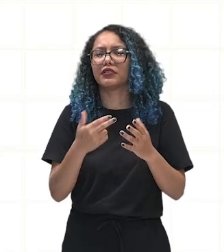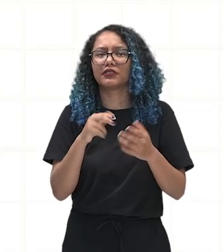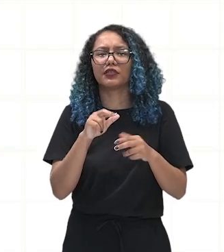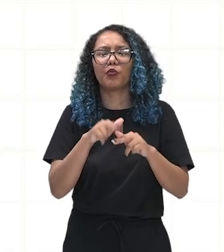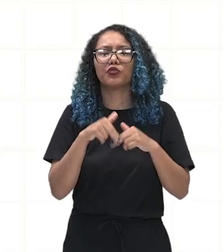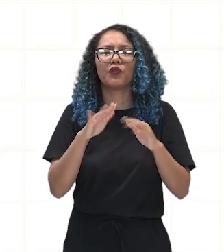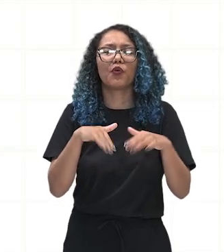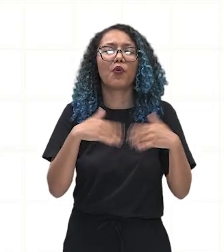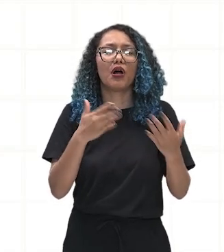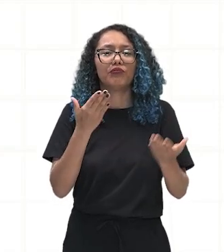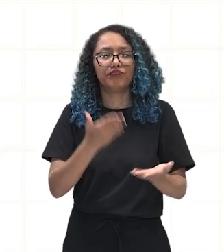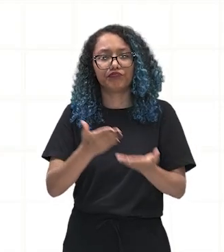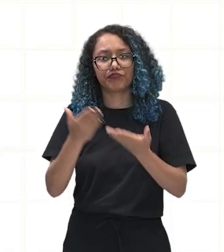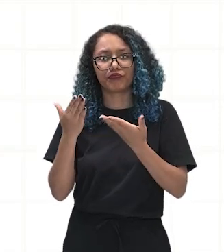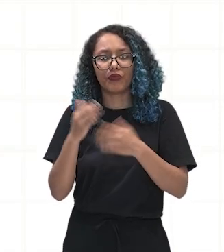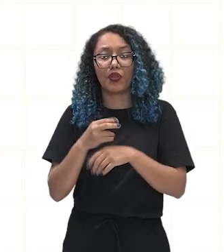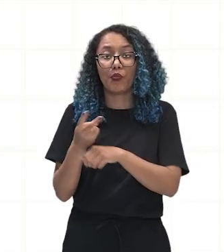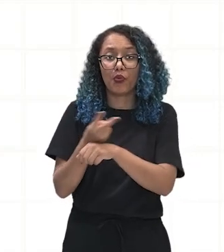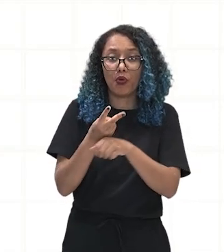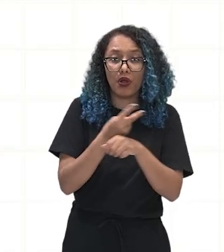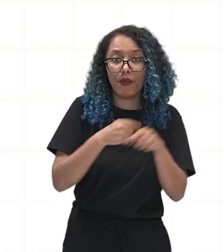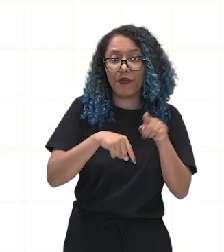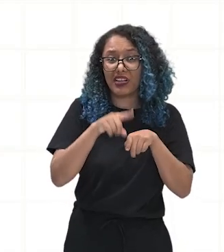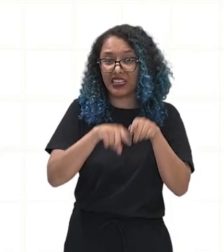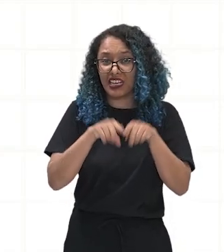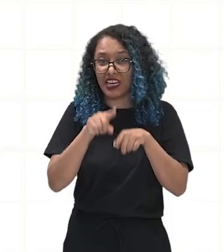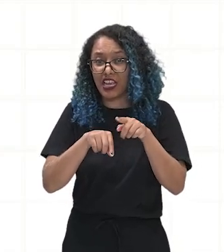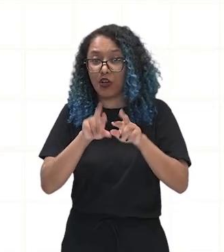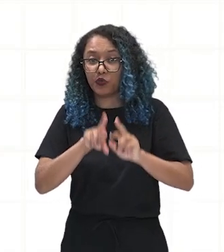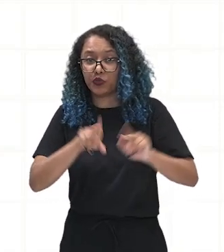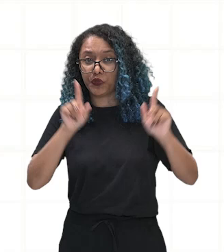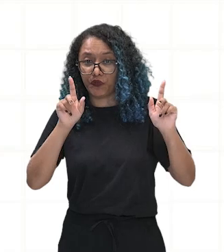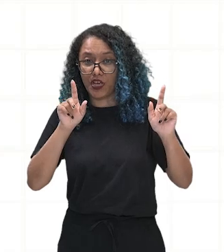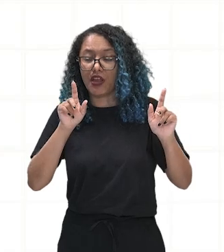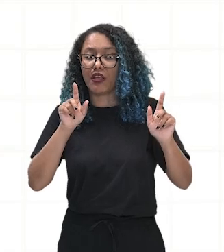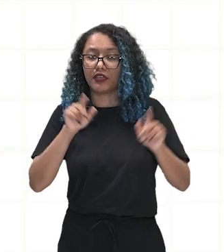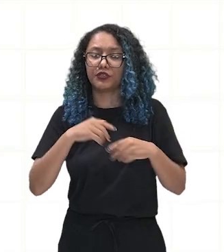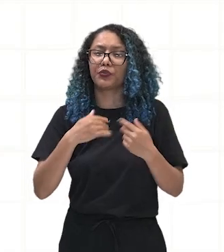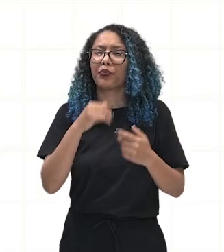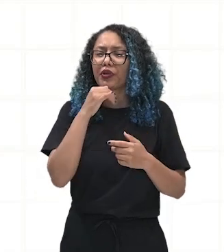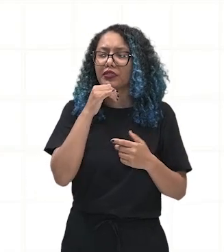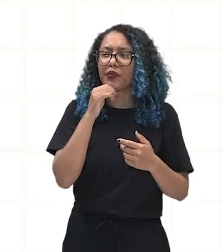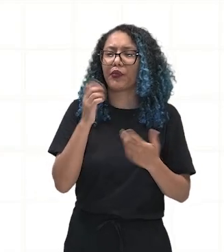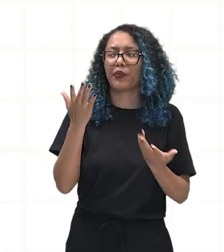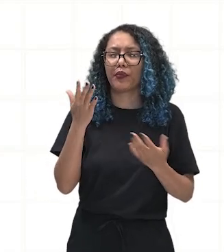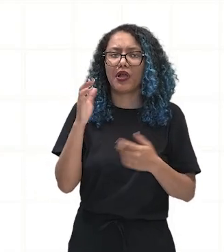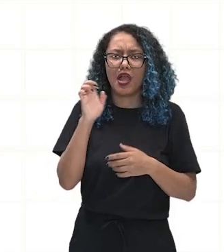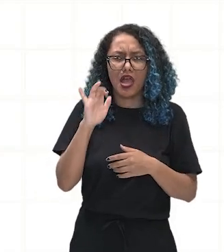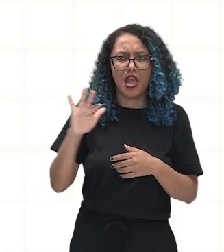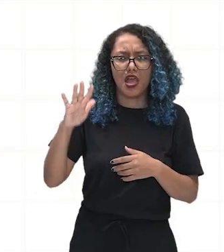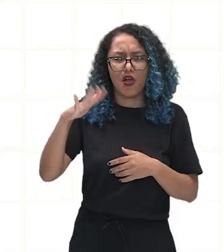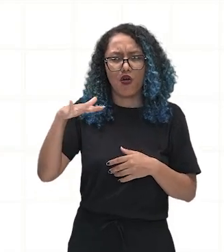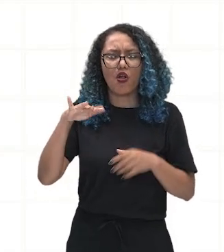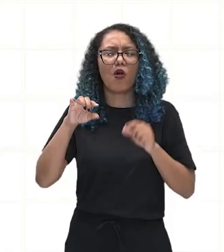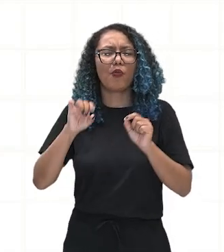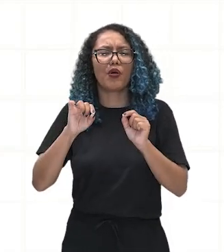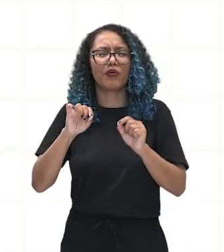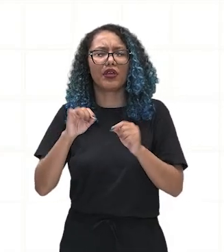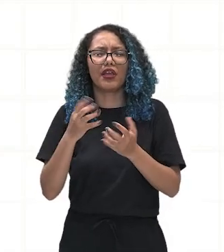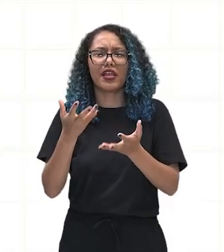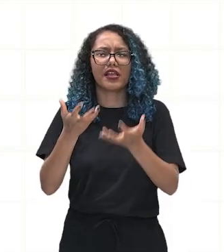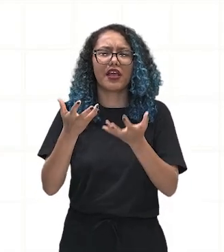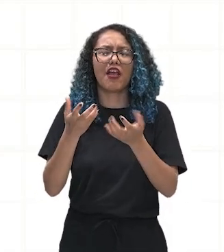demanda por bens exóticos, ou seja, havia na Europa essa demanda, essa busca,